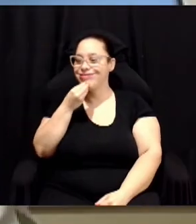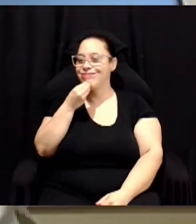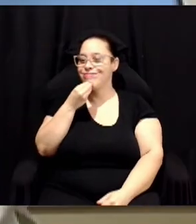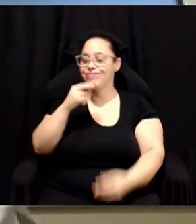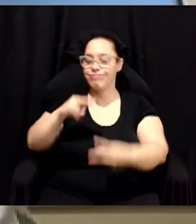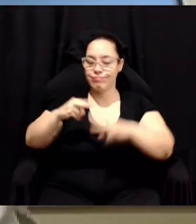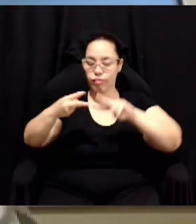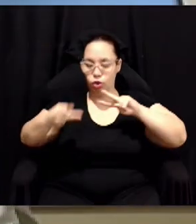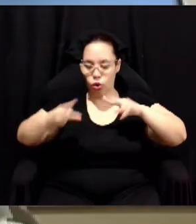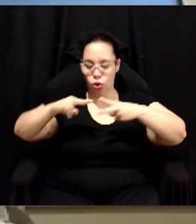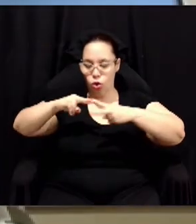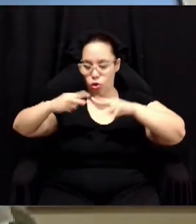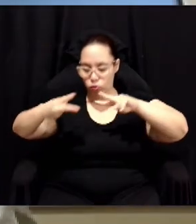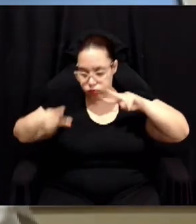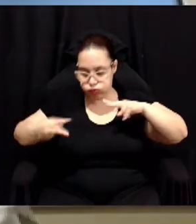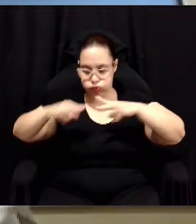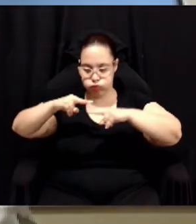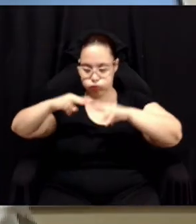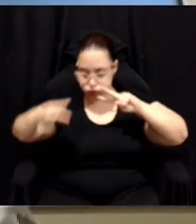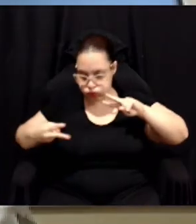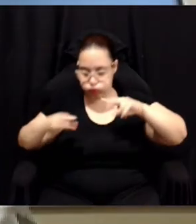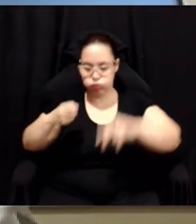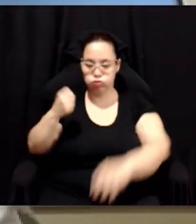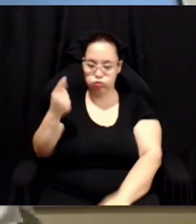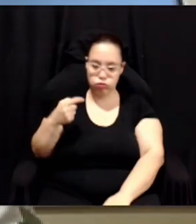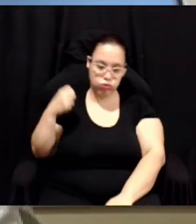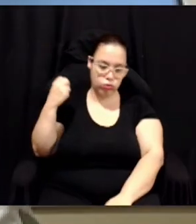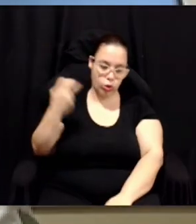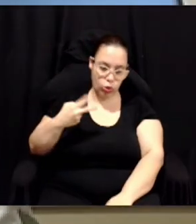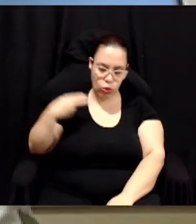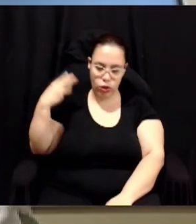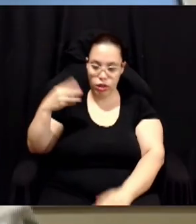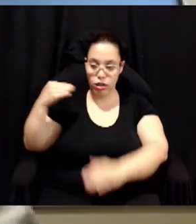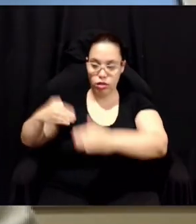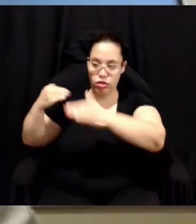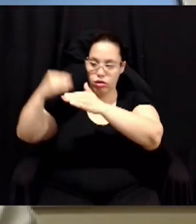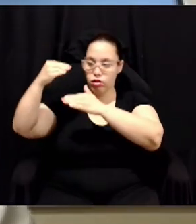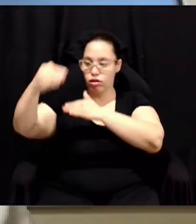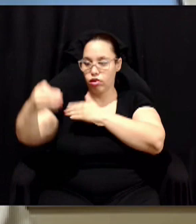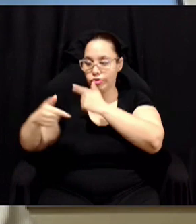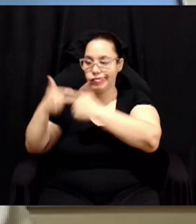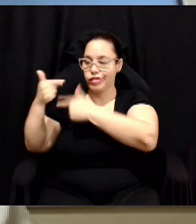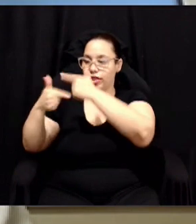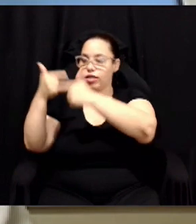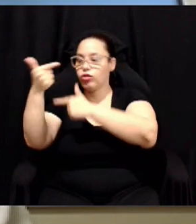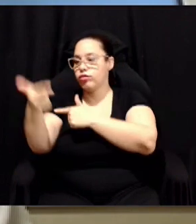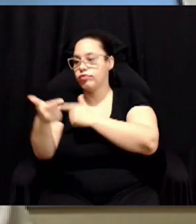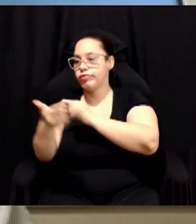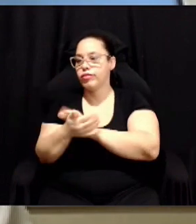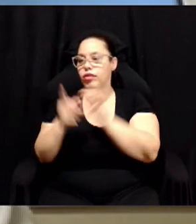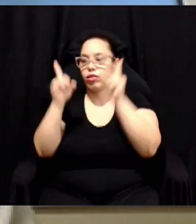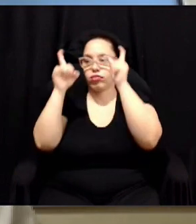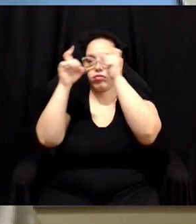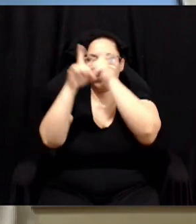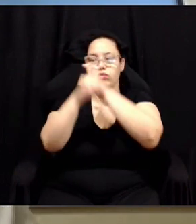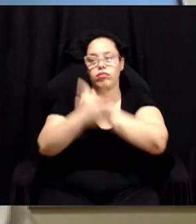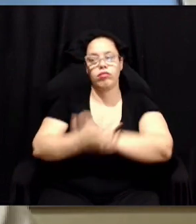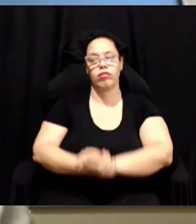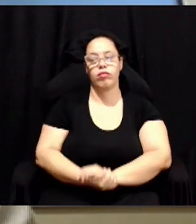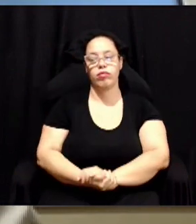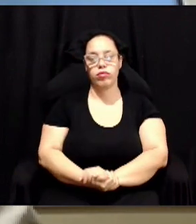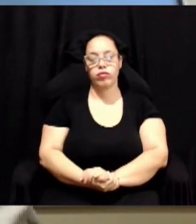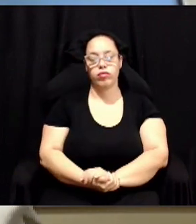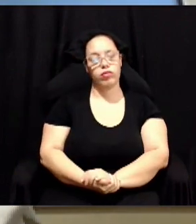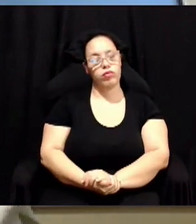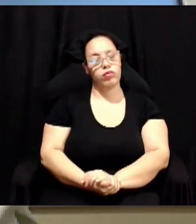sendo ativados uma, duas, três gerações à frente. Isso é um pouco complexo porque muitas vezes as